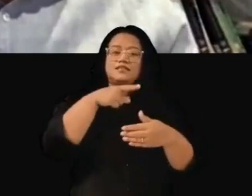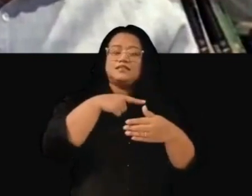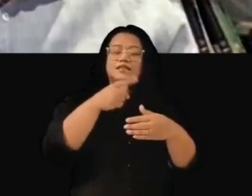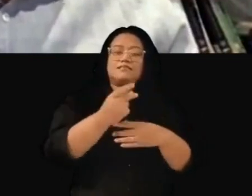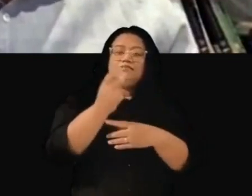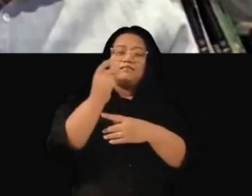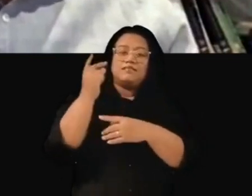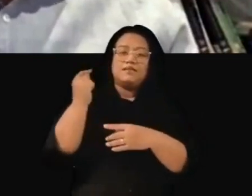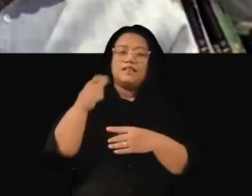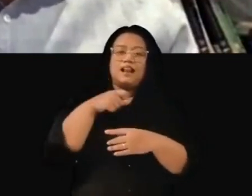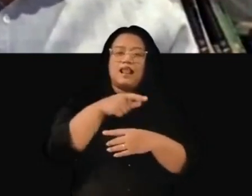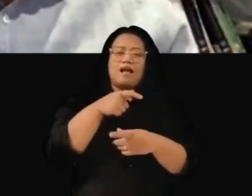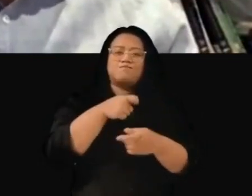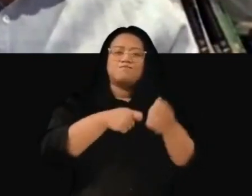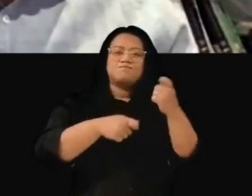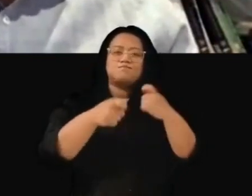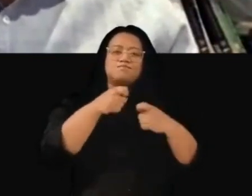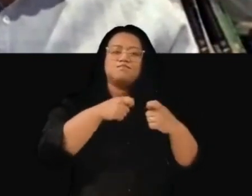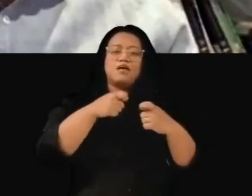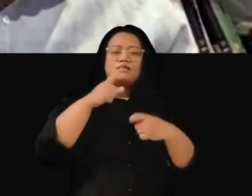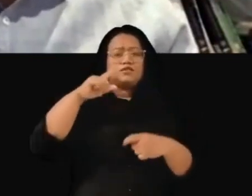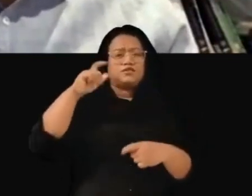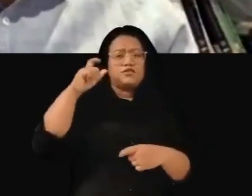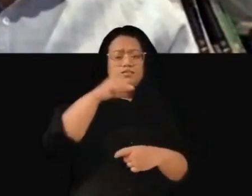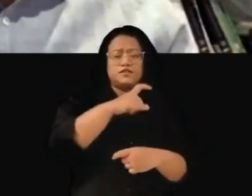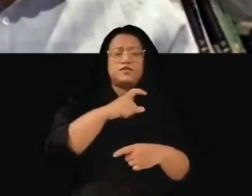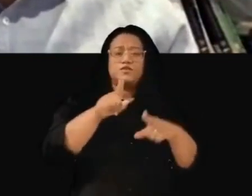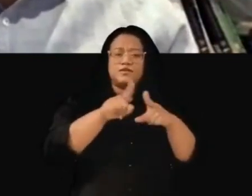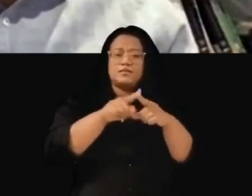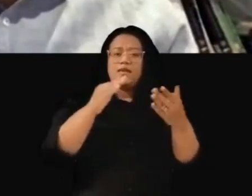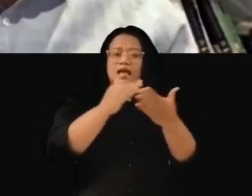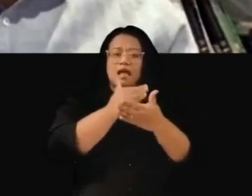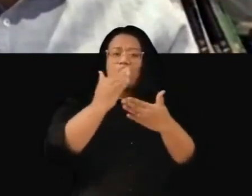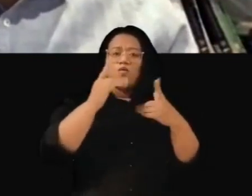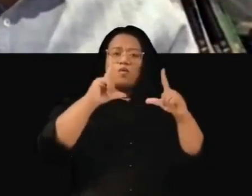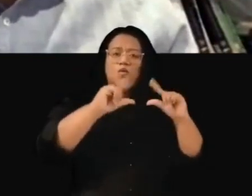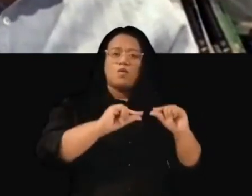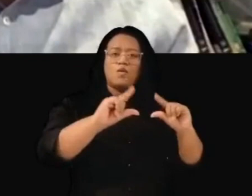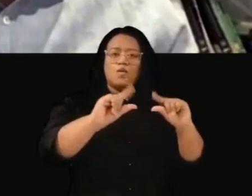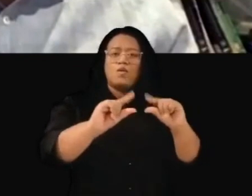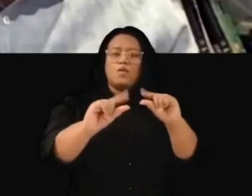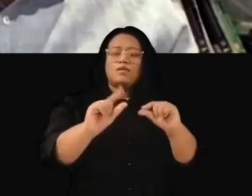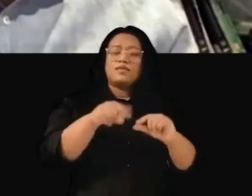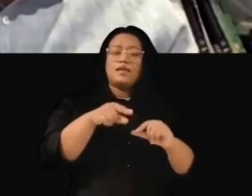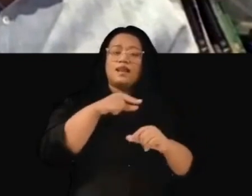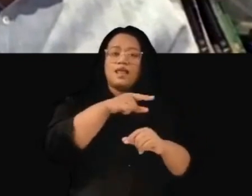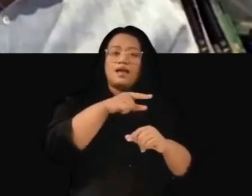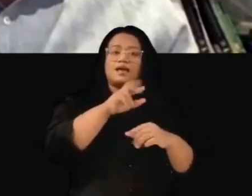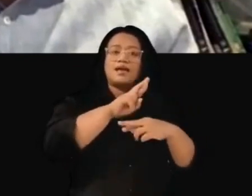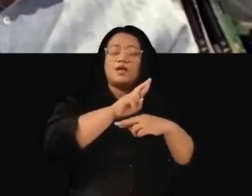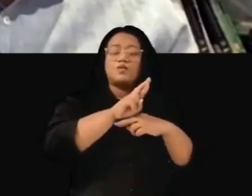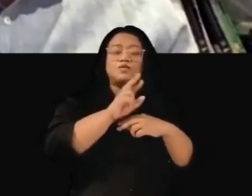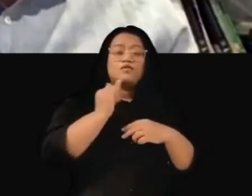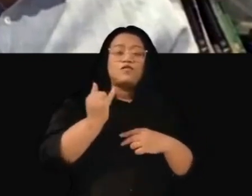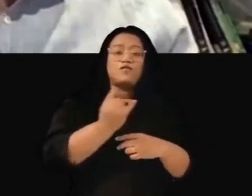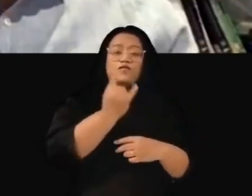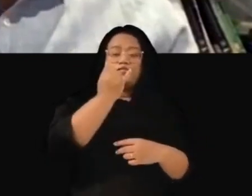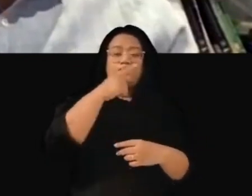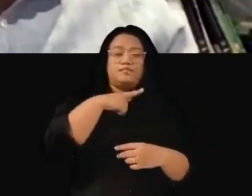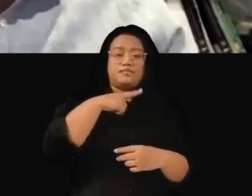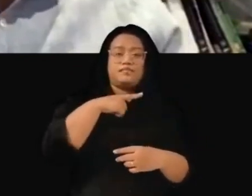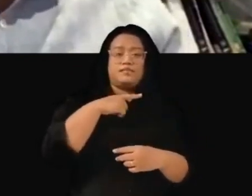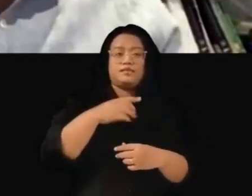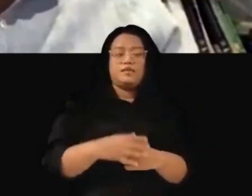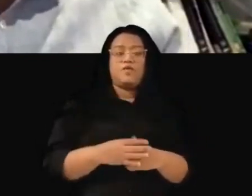difíceis de serem contidos e, principalmente, trazendo escassez de alguns recursos fundamentais. Então, a sociedade contemporânea, né, que já está